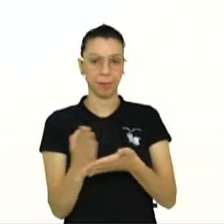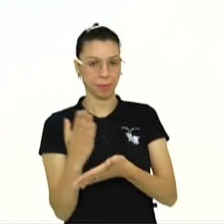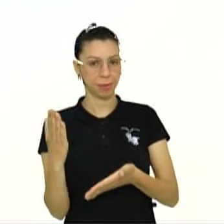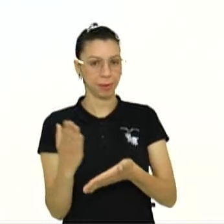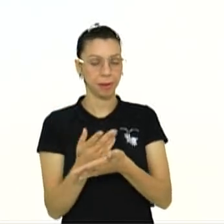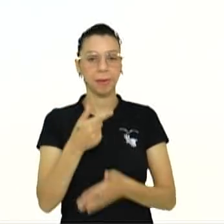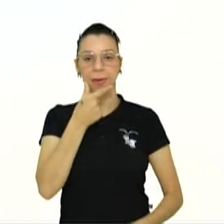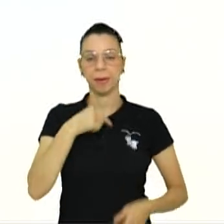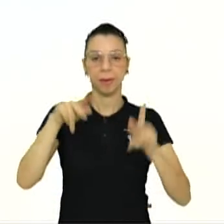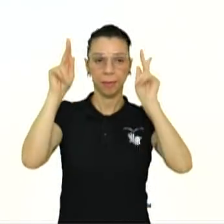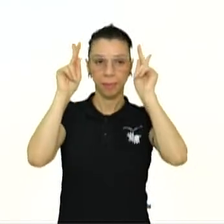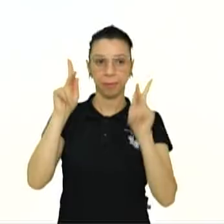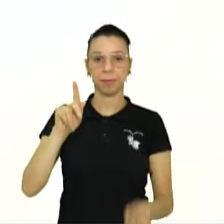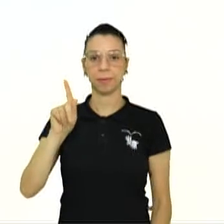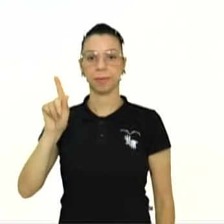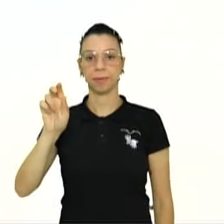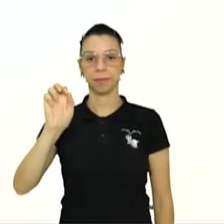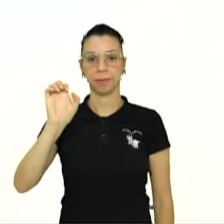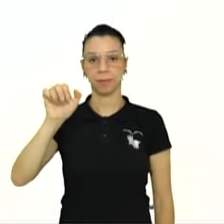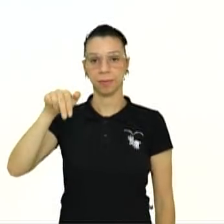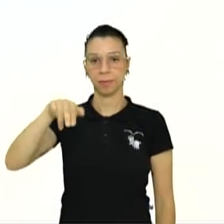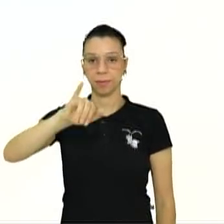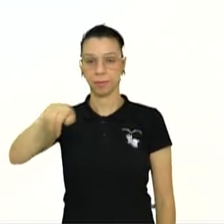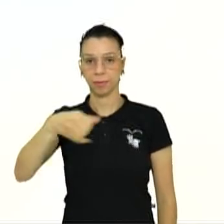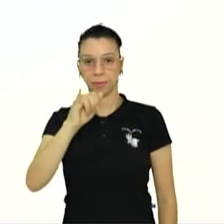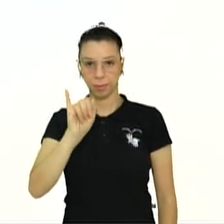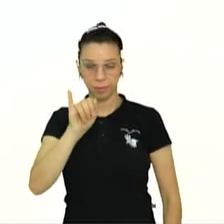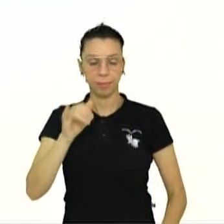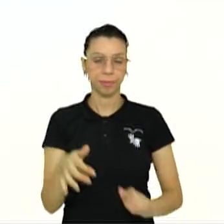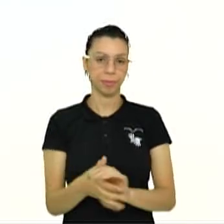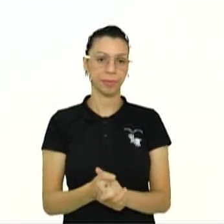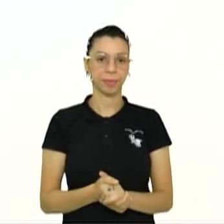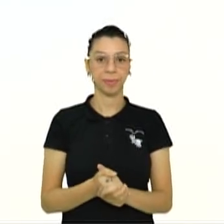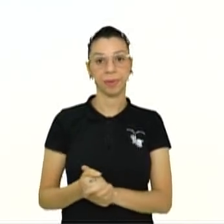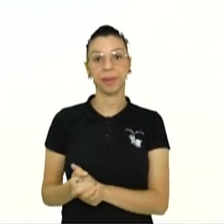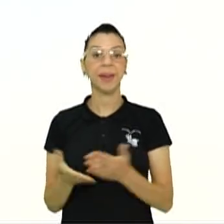do Príncipe Genji. Agora nós